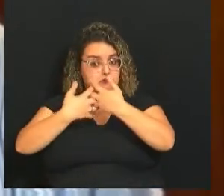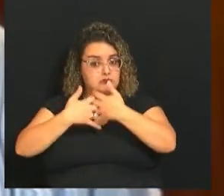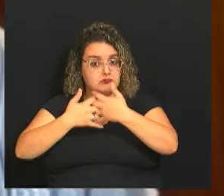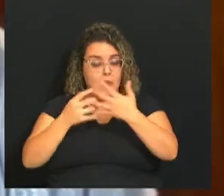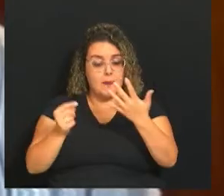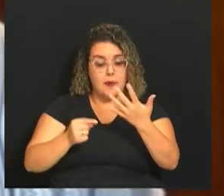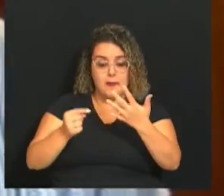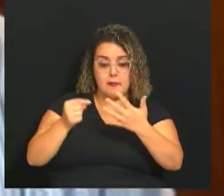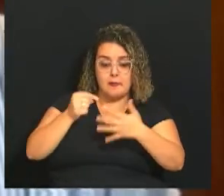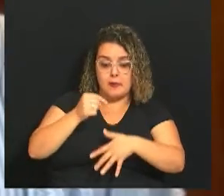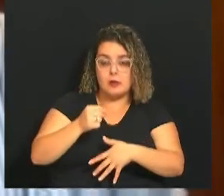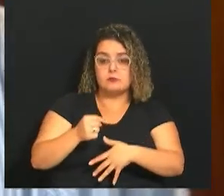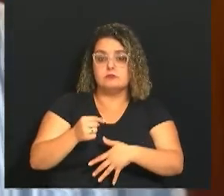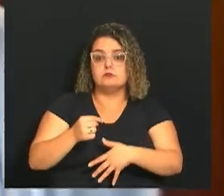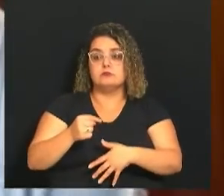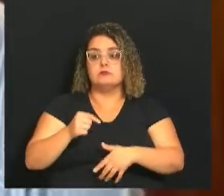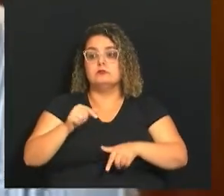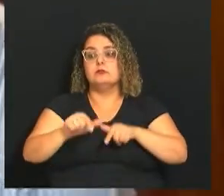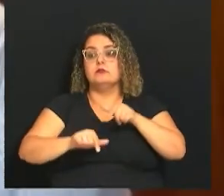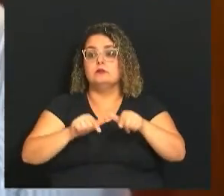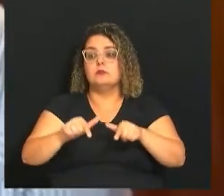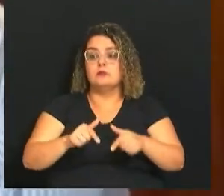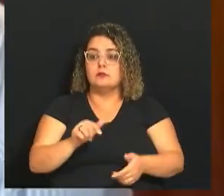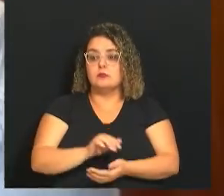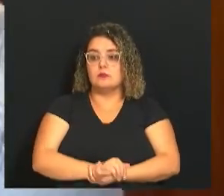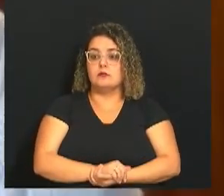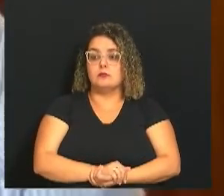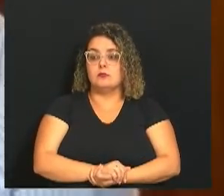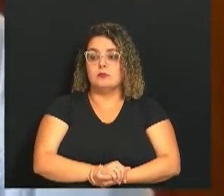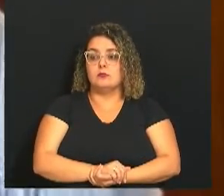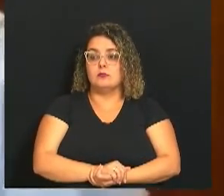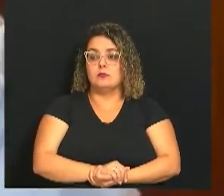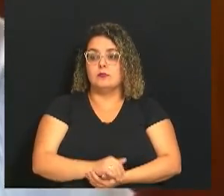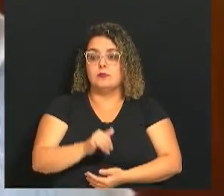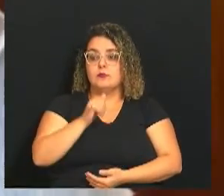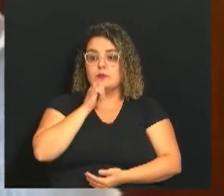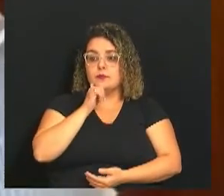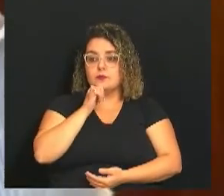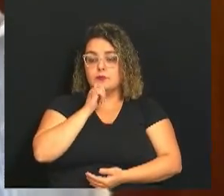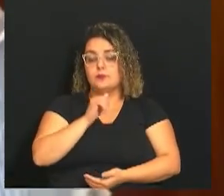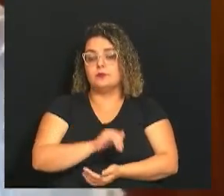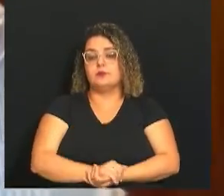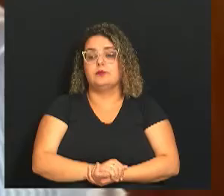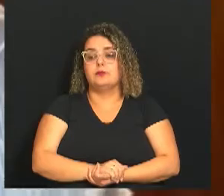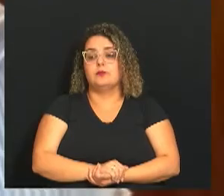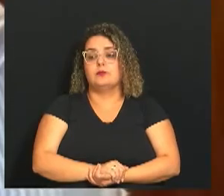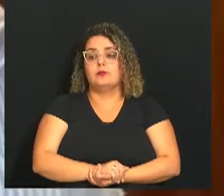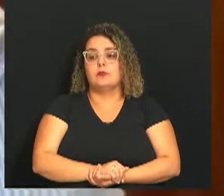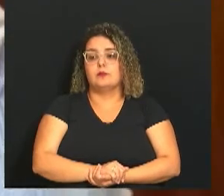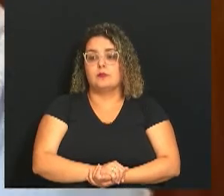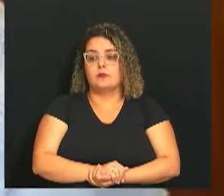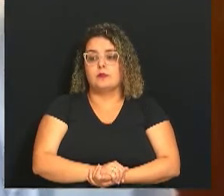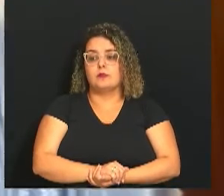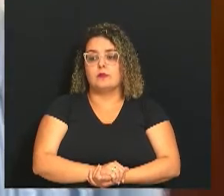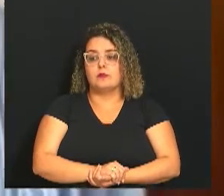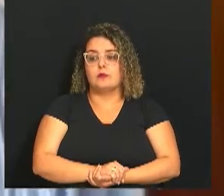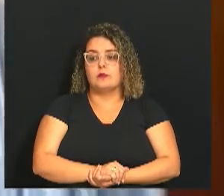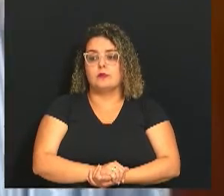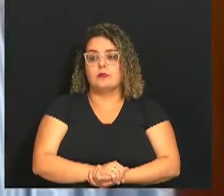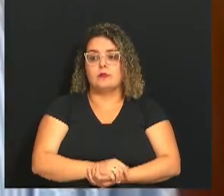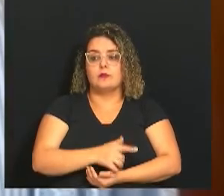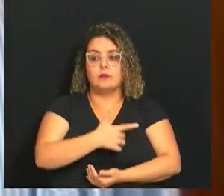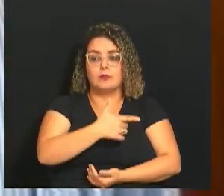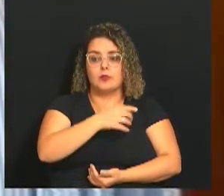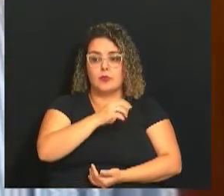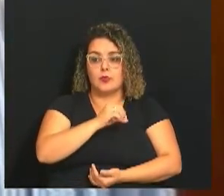né, que envolvem o funcionário. E aí eu tenho aqui um exemplo, foi até, acho que